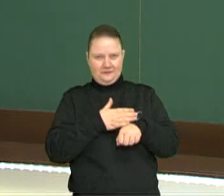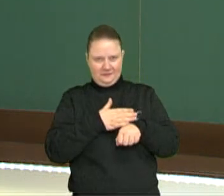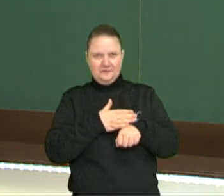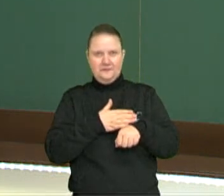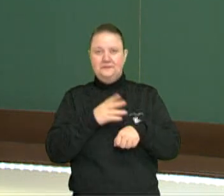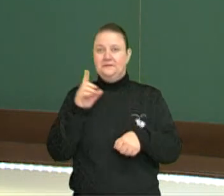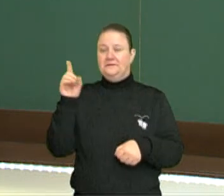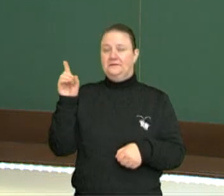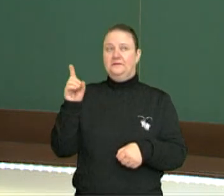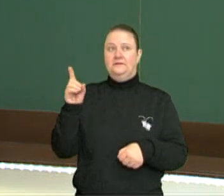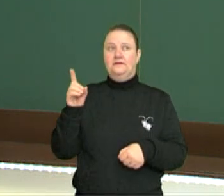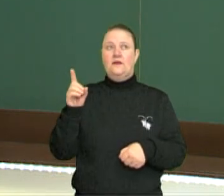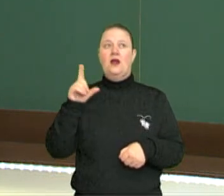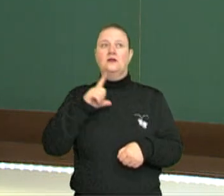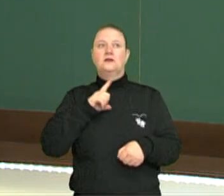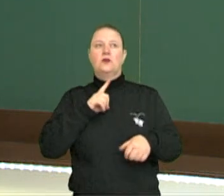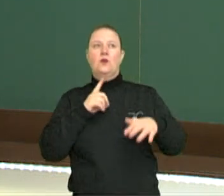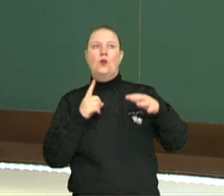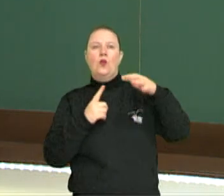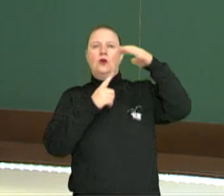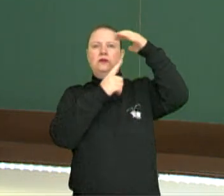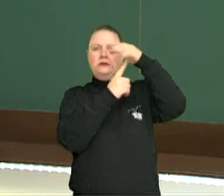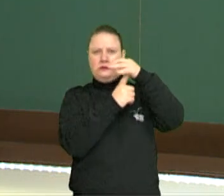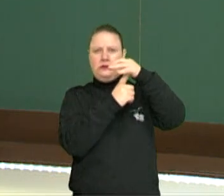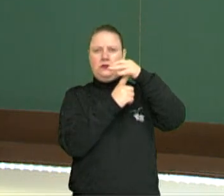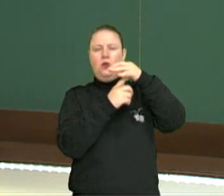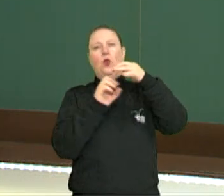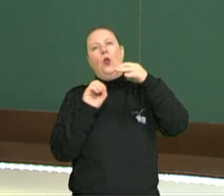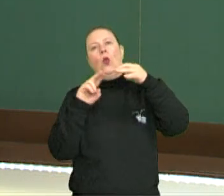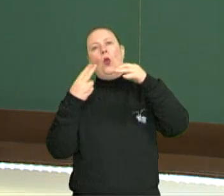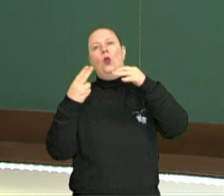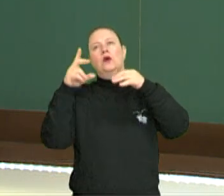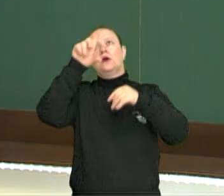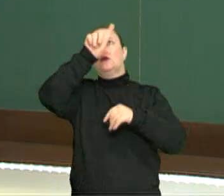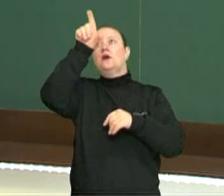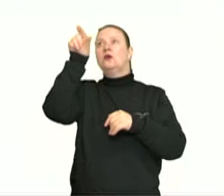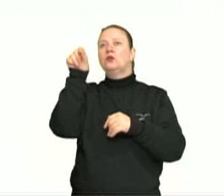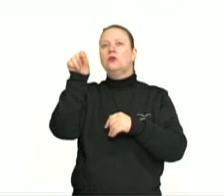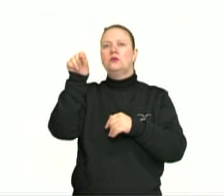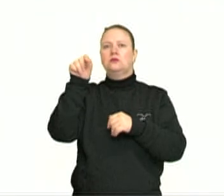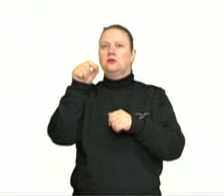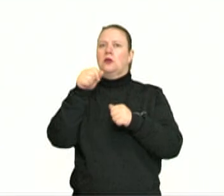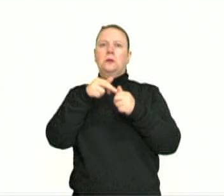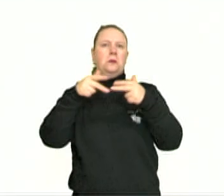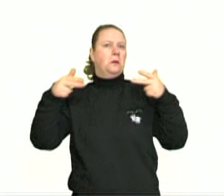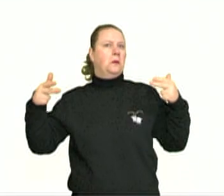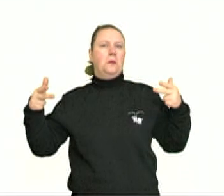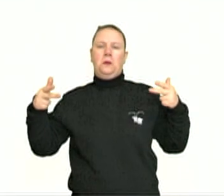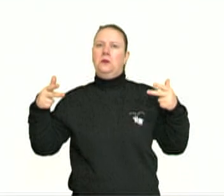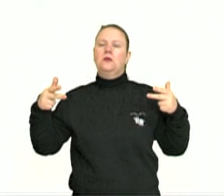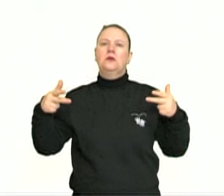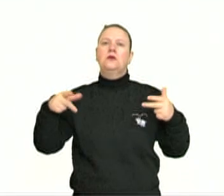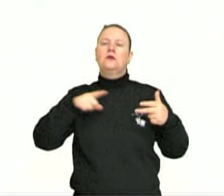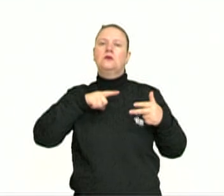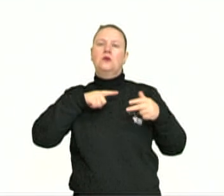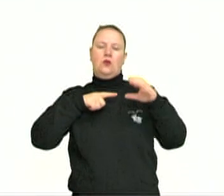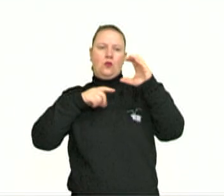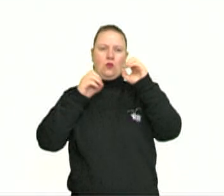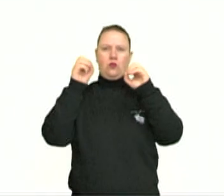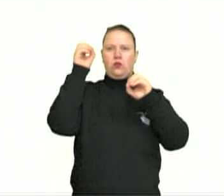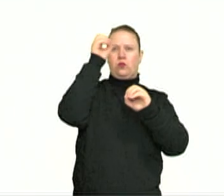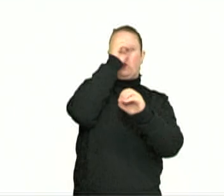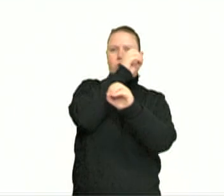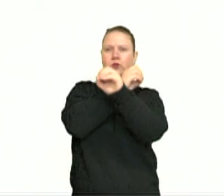seguinte: os satélites, tanto os naturais como a Lua, assim como os artificiais, giram em torno dos planetas. Qual